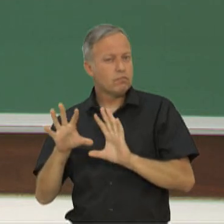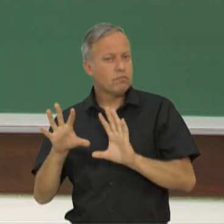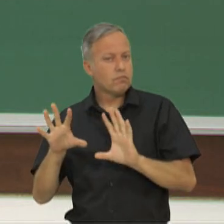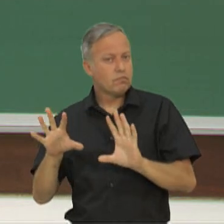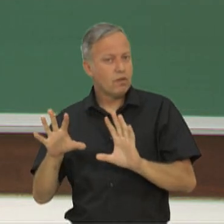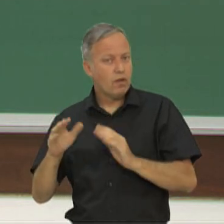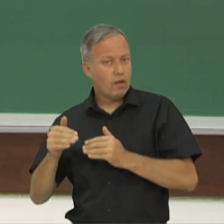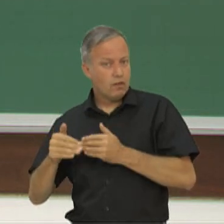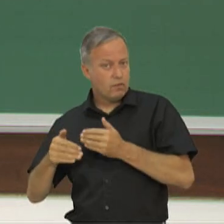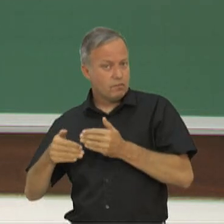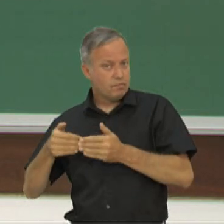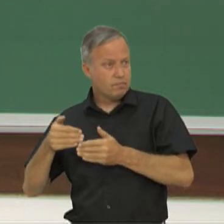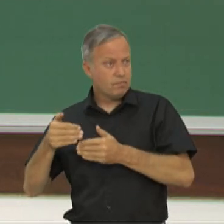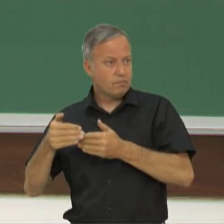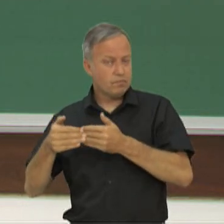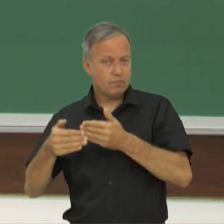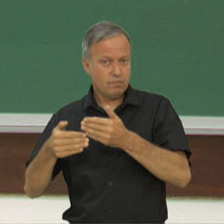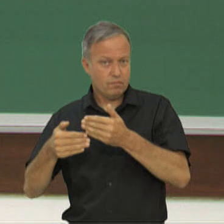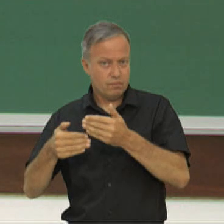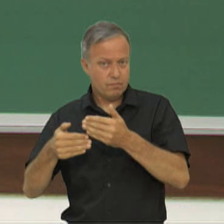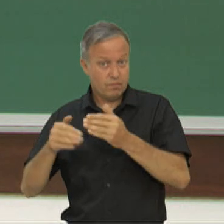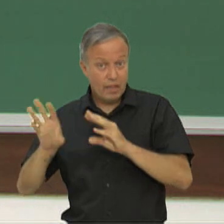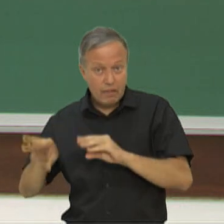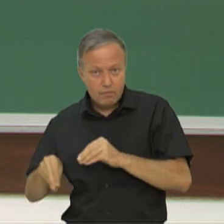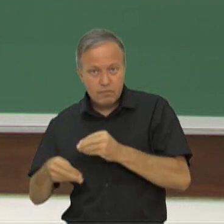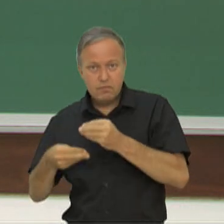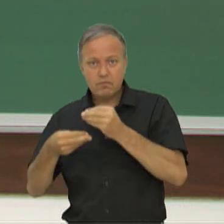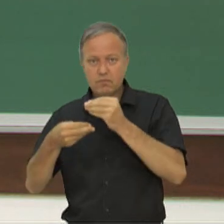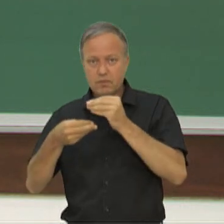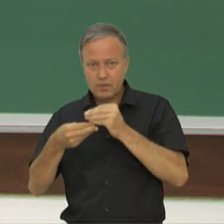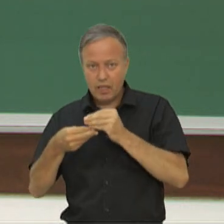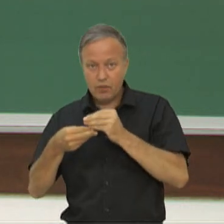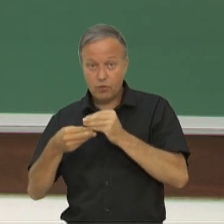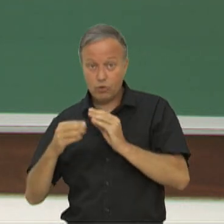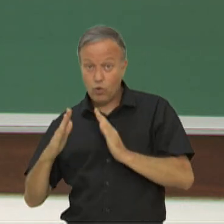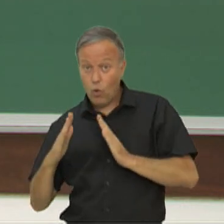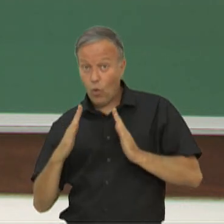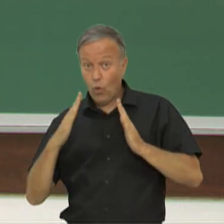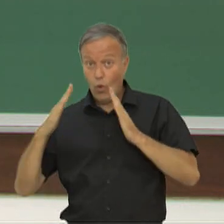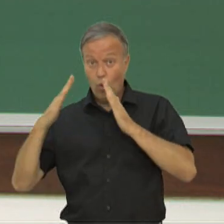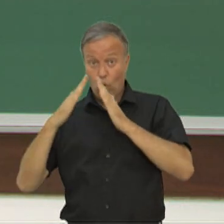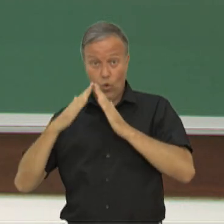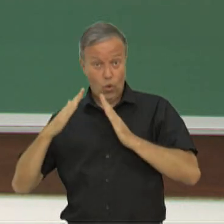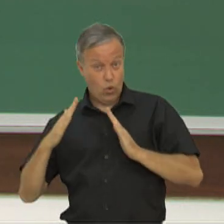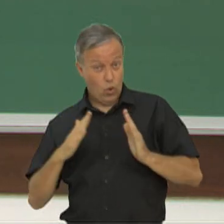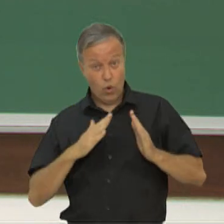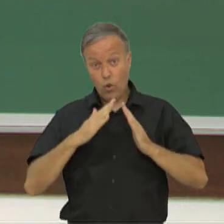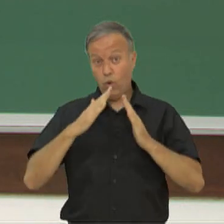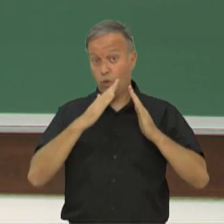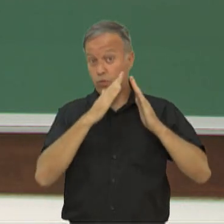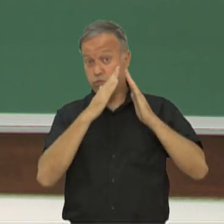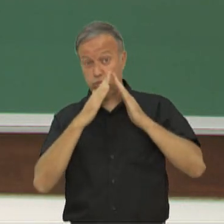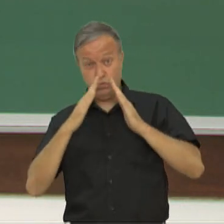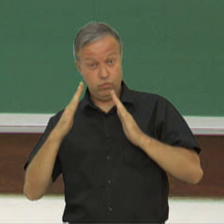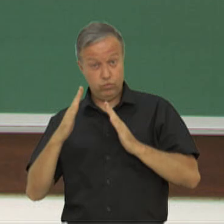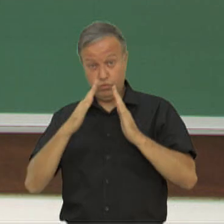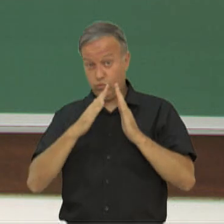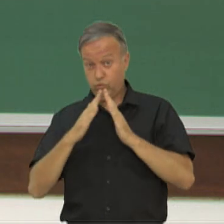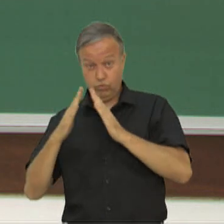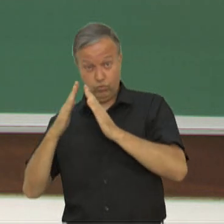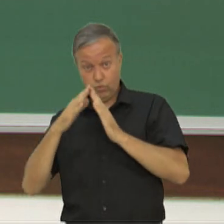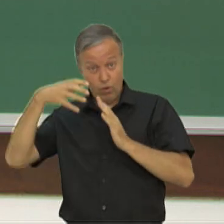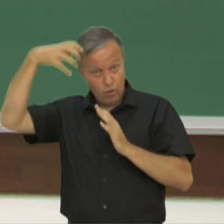pela igreja e que ela ocorria dentro dos salões dos palácios, né? Com os nobres dançando, lembram? E que era